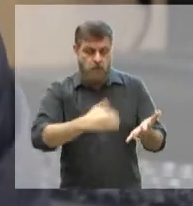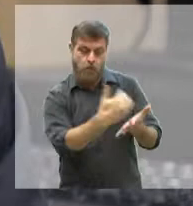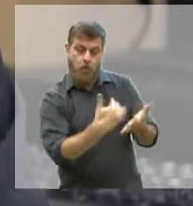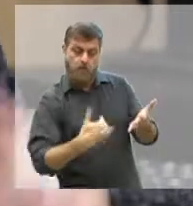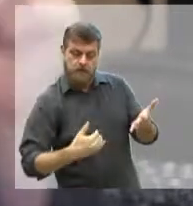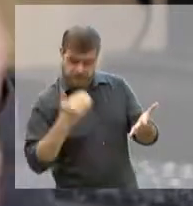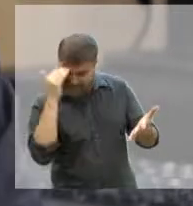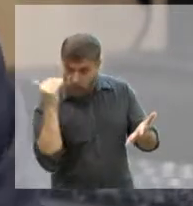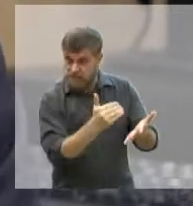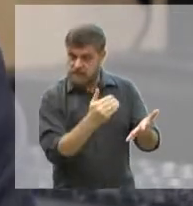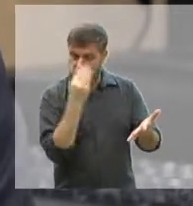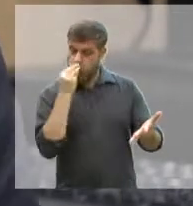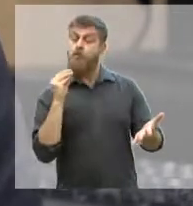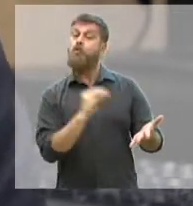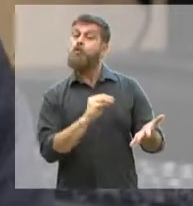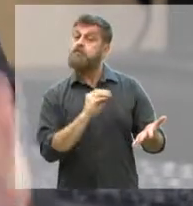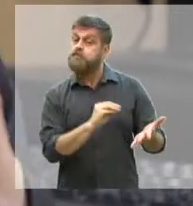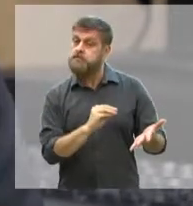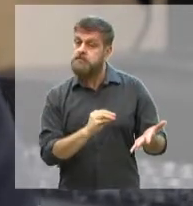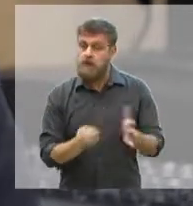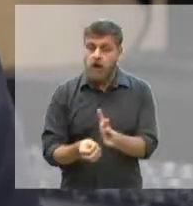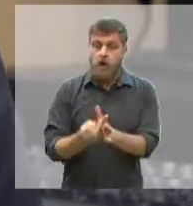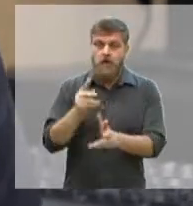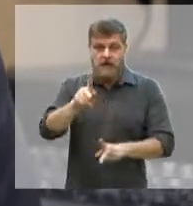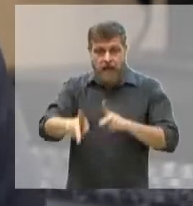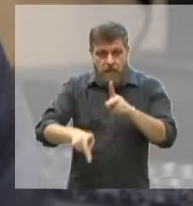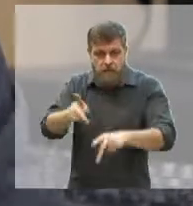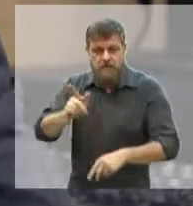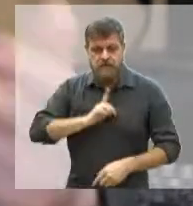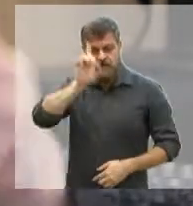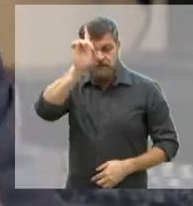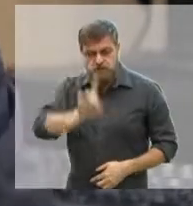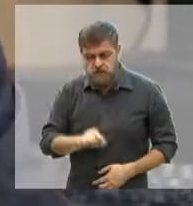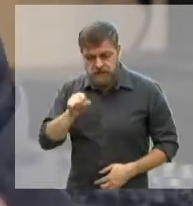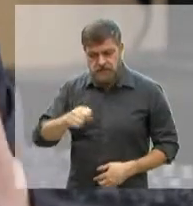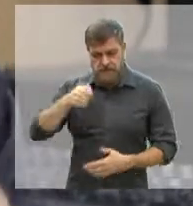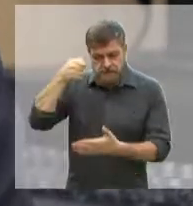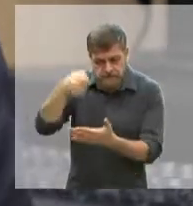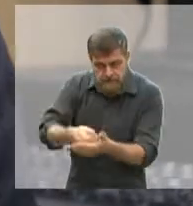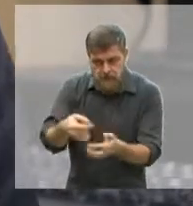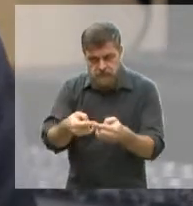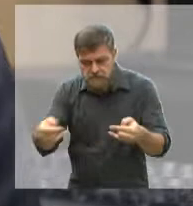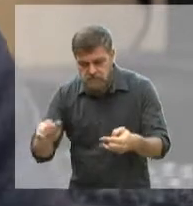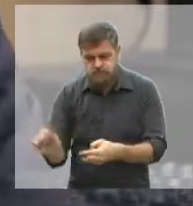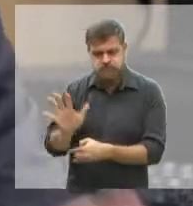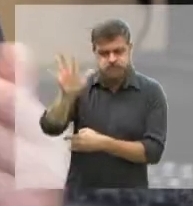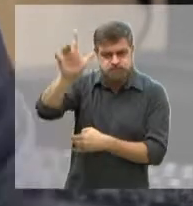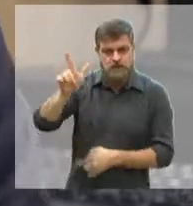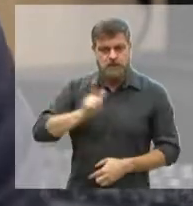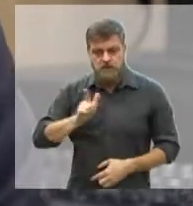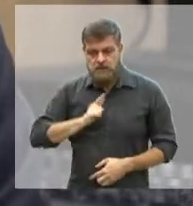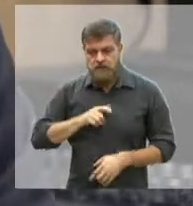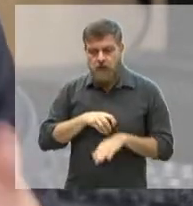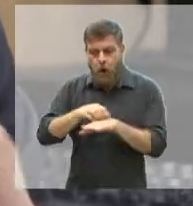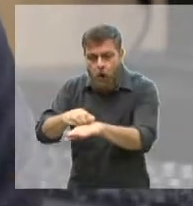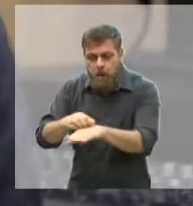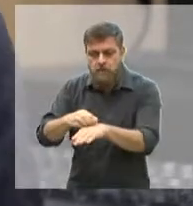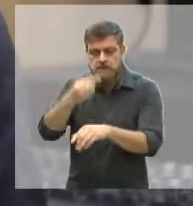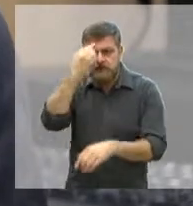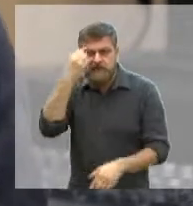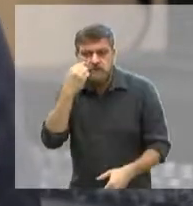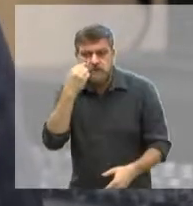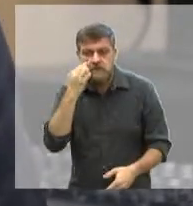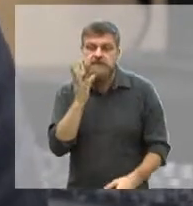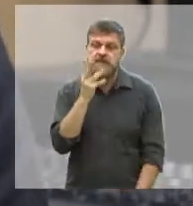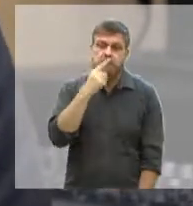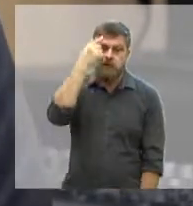os contratos, quantas vezes, né, a população está tendo o seu direito que está lá, ela está pagando por isso na concessão desrespeitado, e que a gente